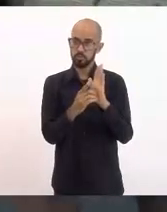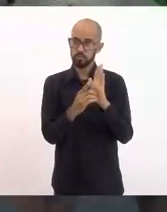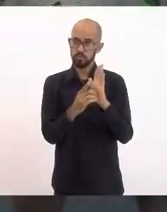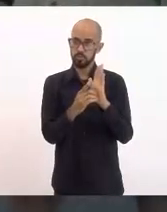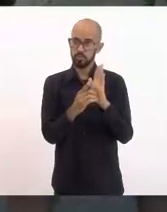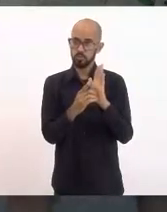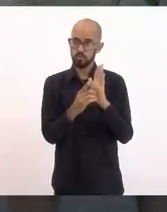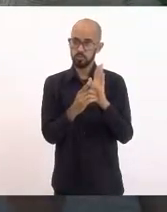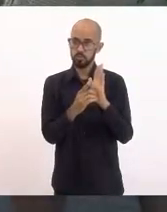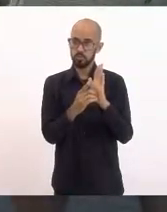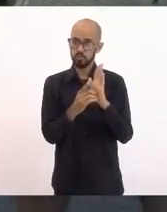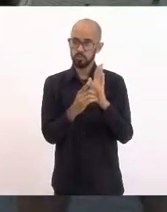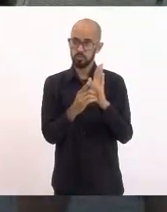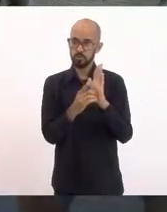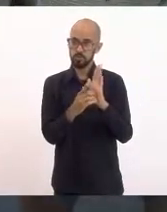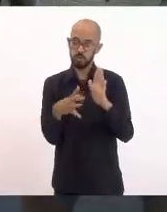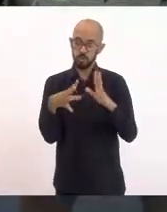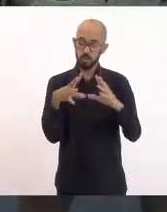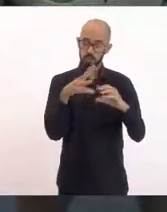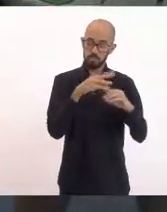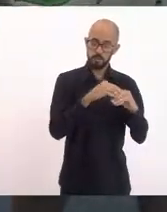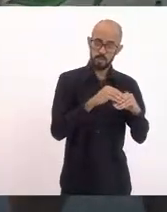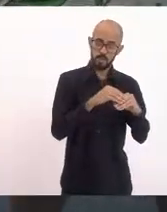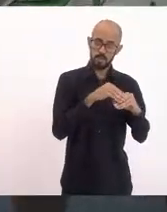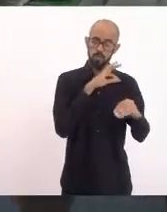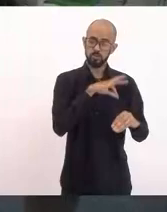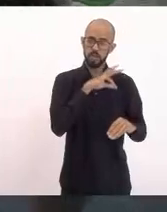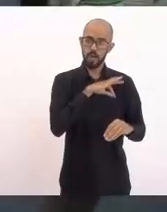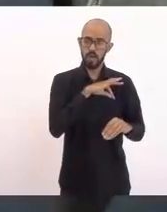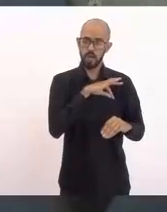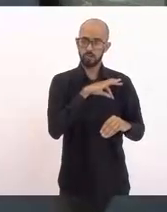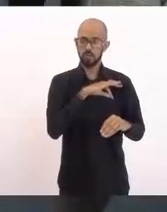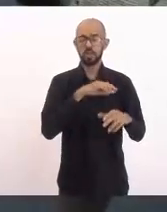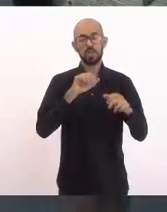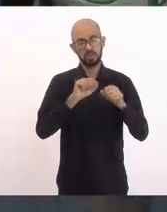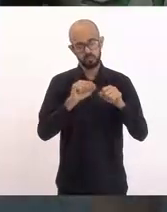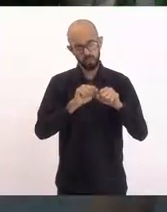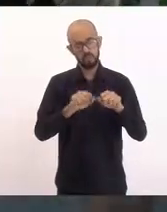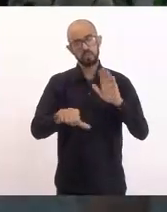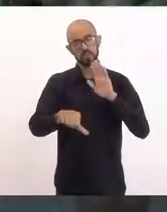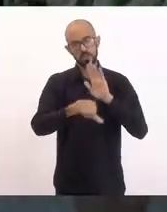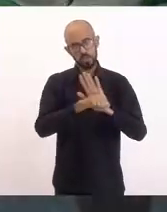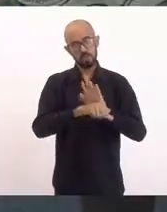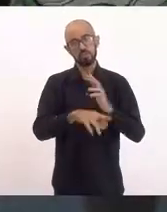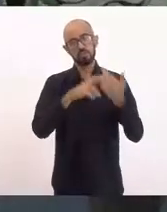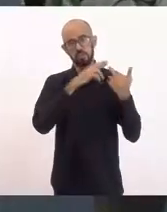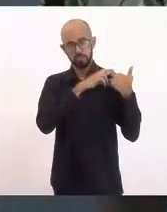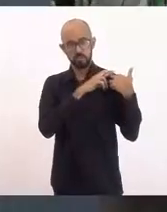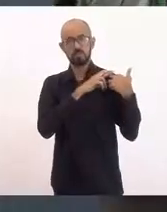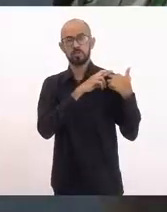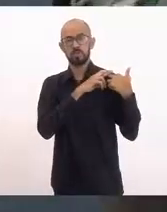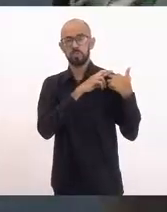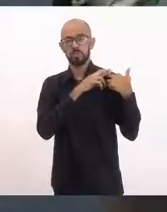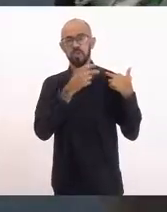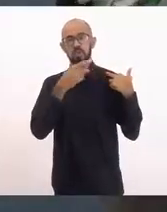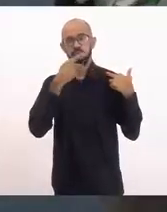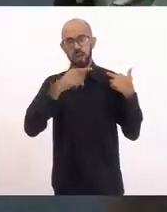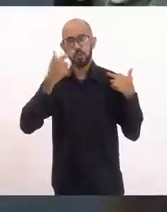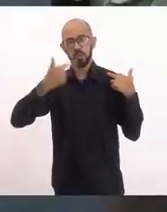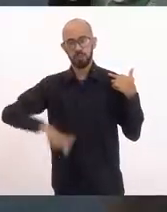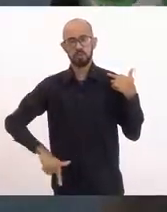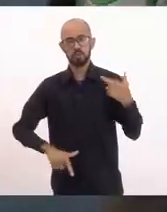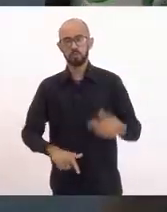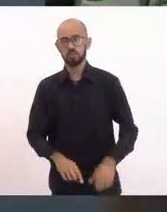incorpora ao vencimento, ele cometeu crime de responsabilidade. Digo e obrigado.